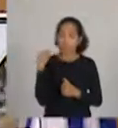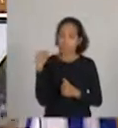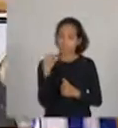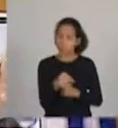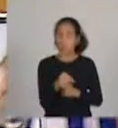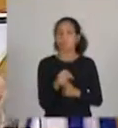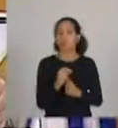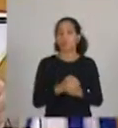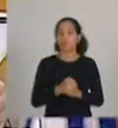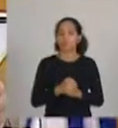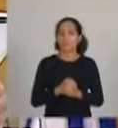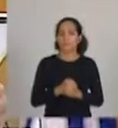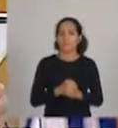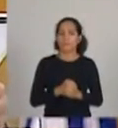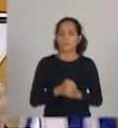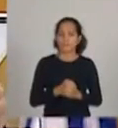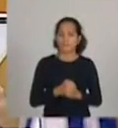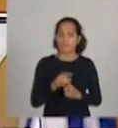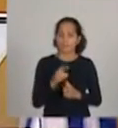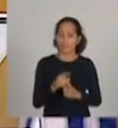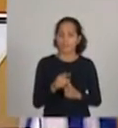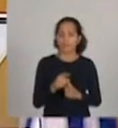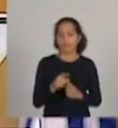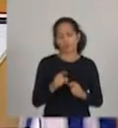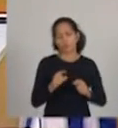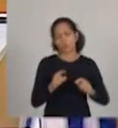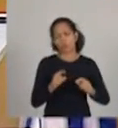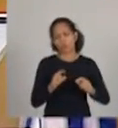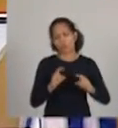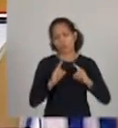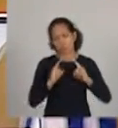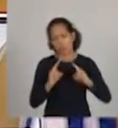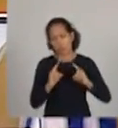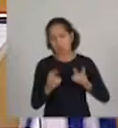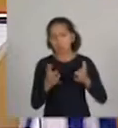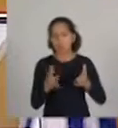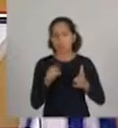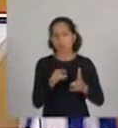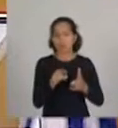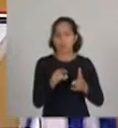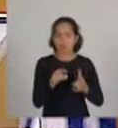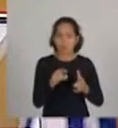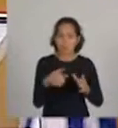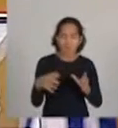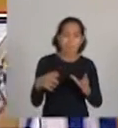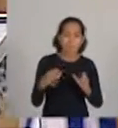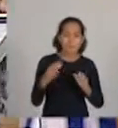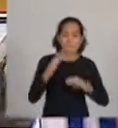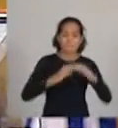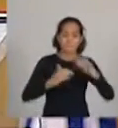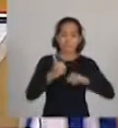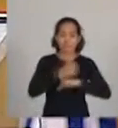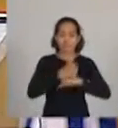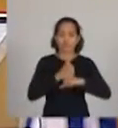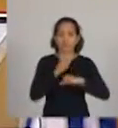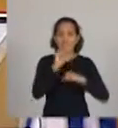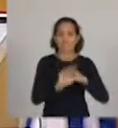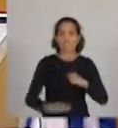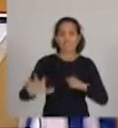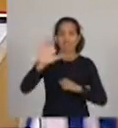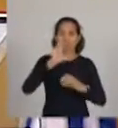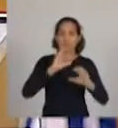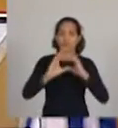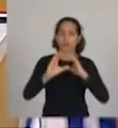desta, desta reivindicação de colocar os profissionais de comunicação em geral